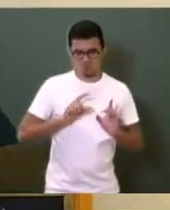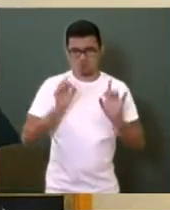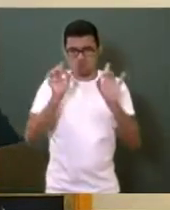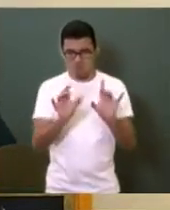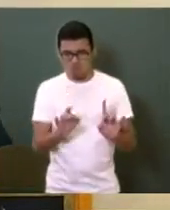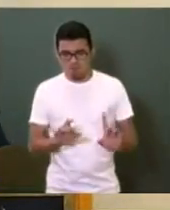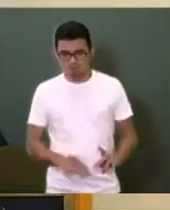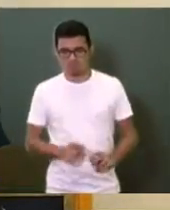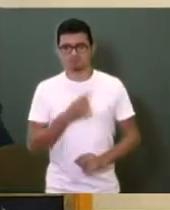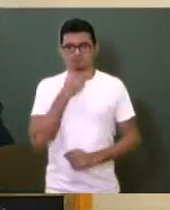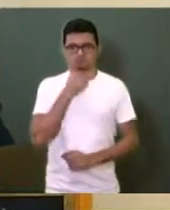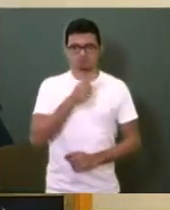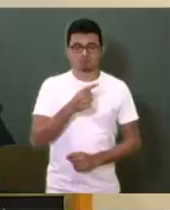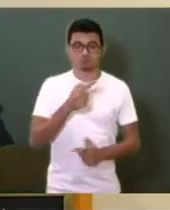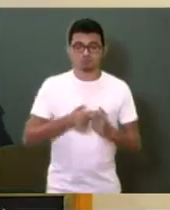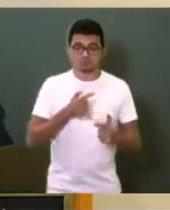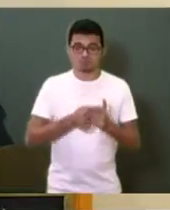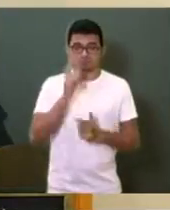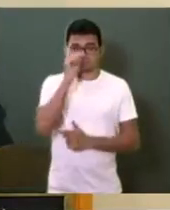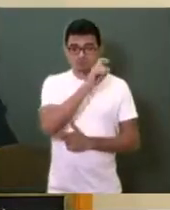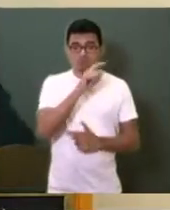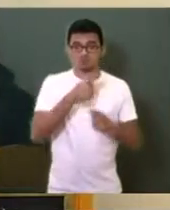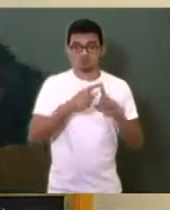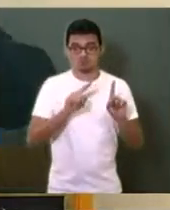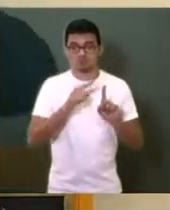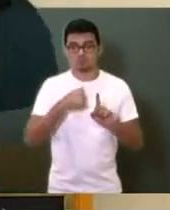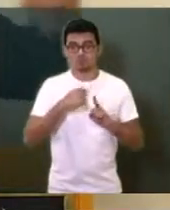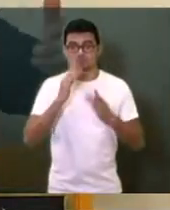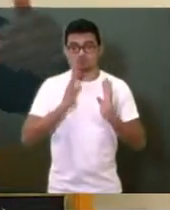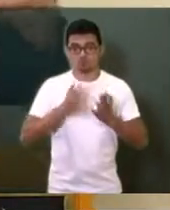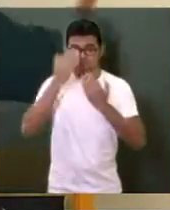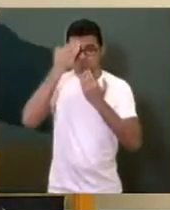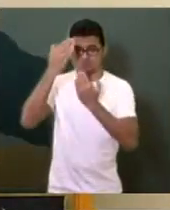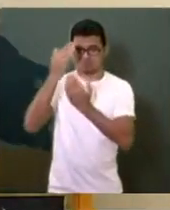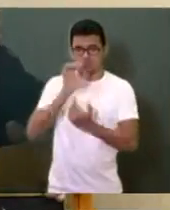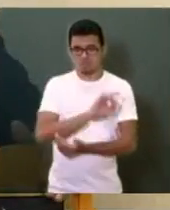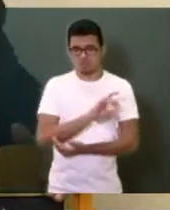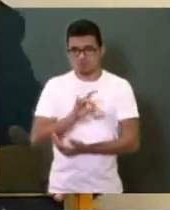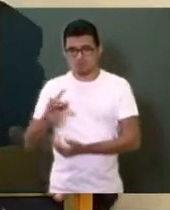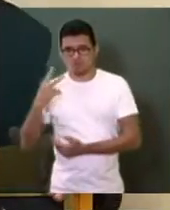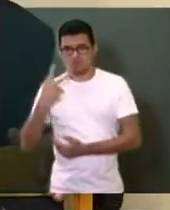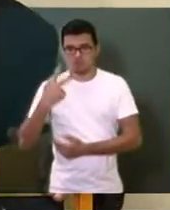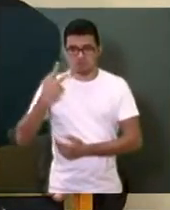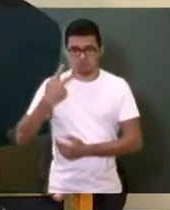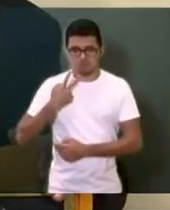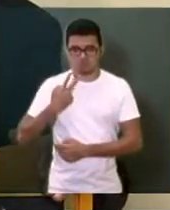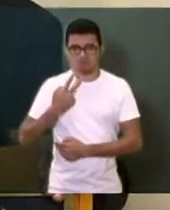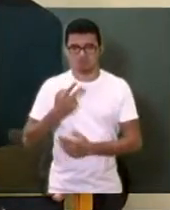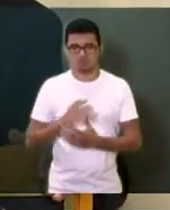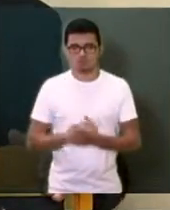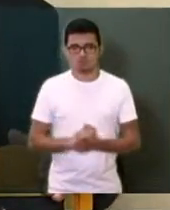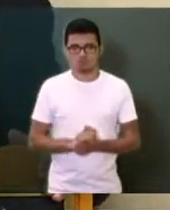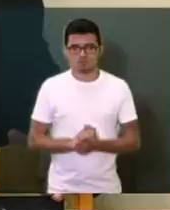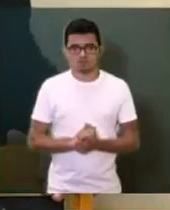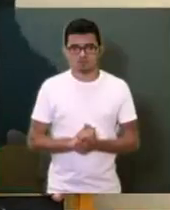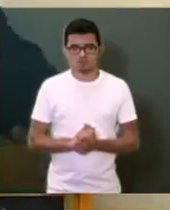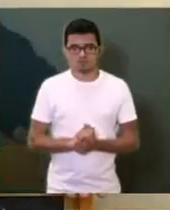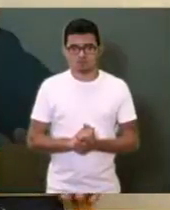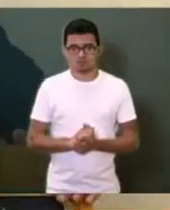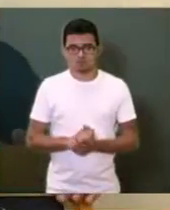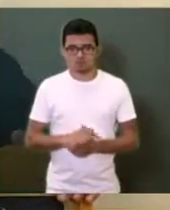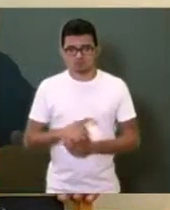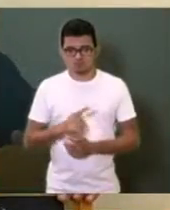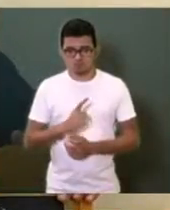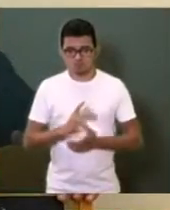fácil eu quero já desde já também agradecer cada vereador aqui que me